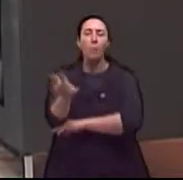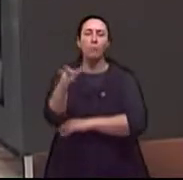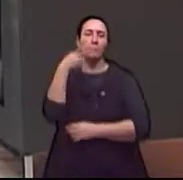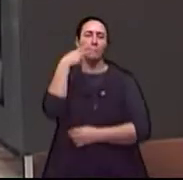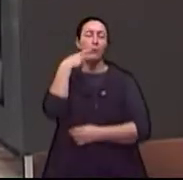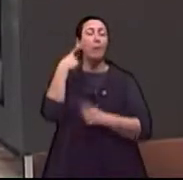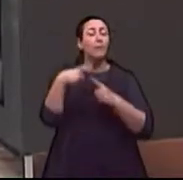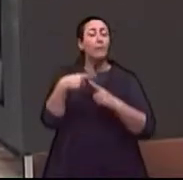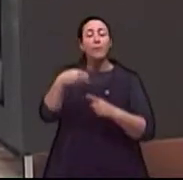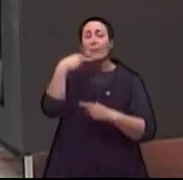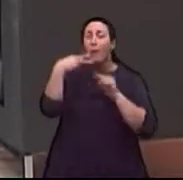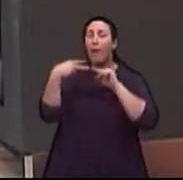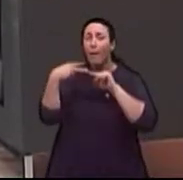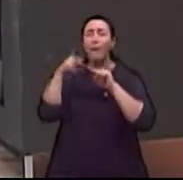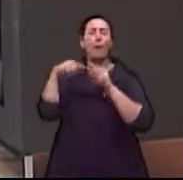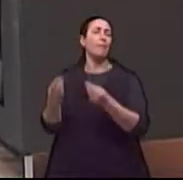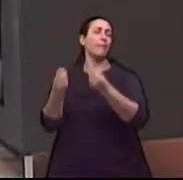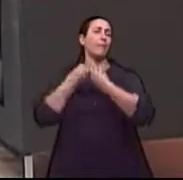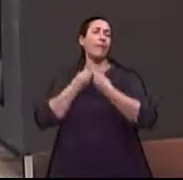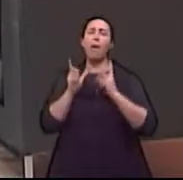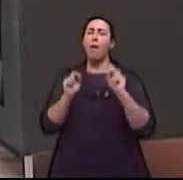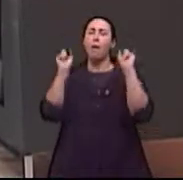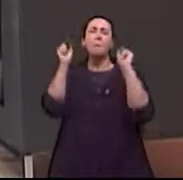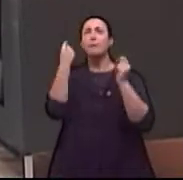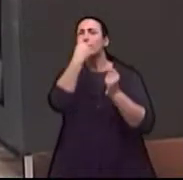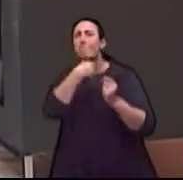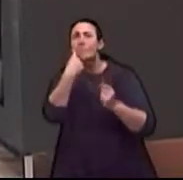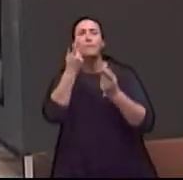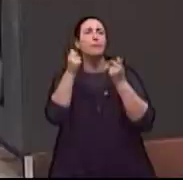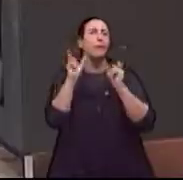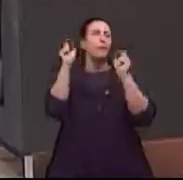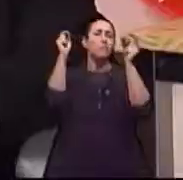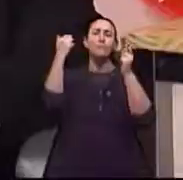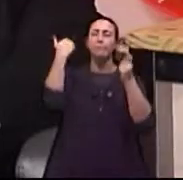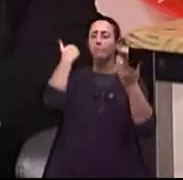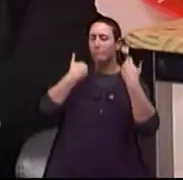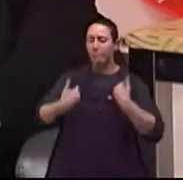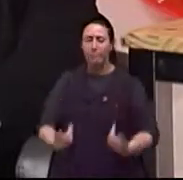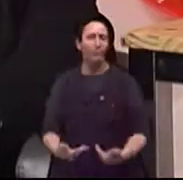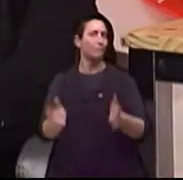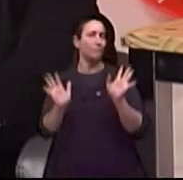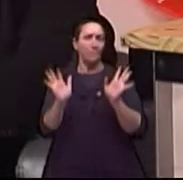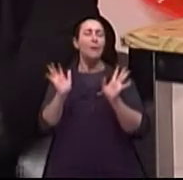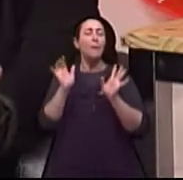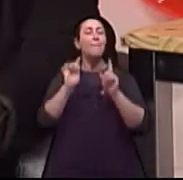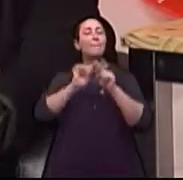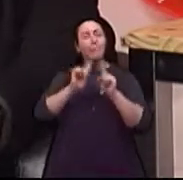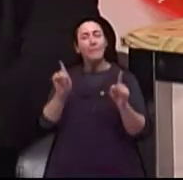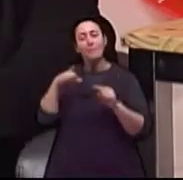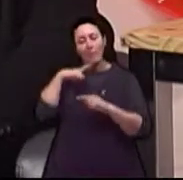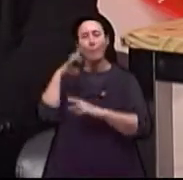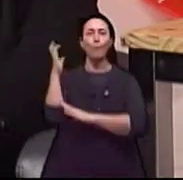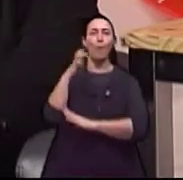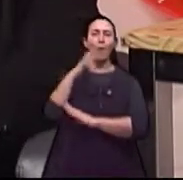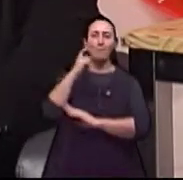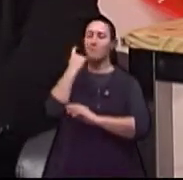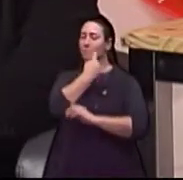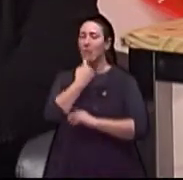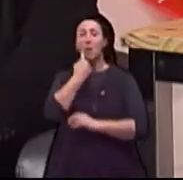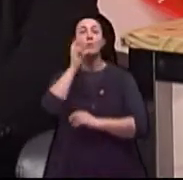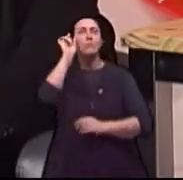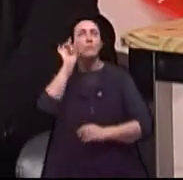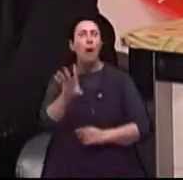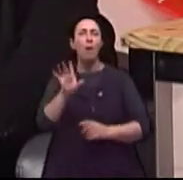tamanha importância dela também é com a influência do cigarro no câncer do cão mas não é só só o cigarro